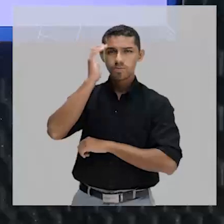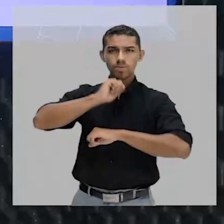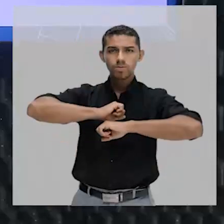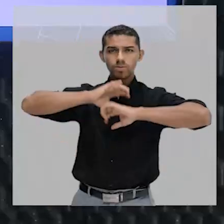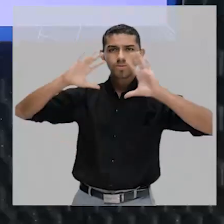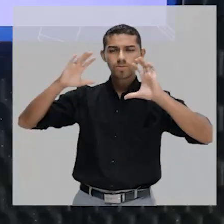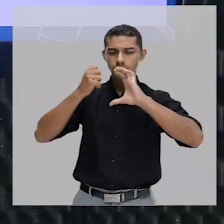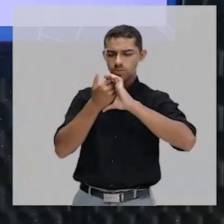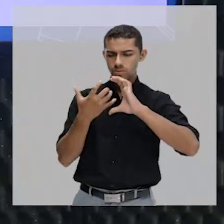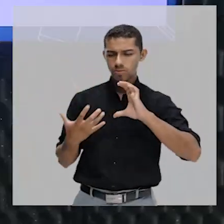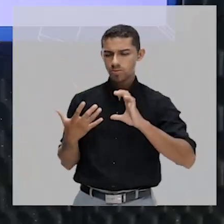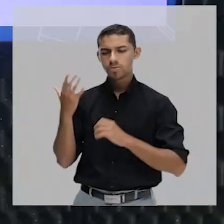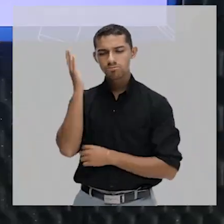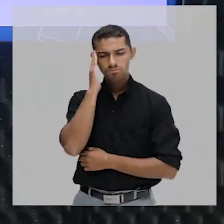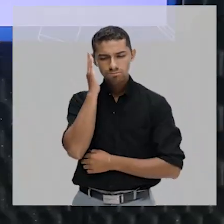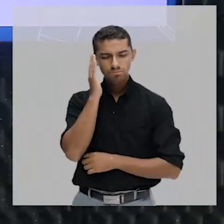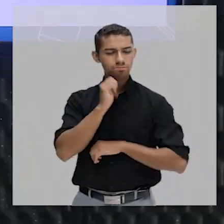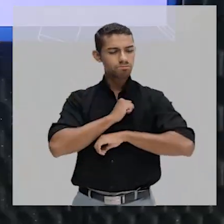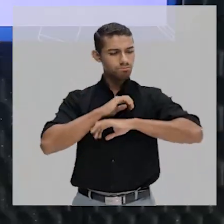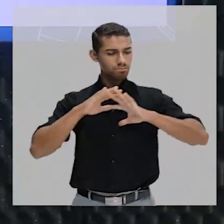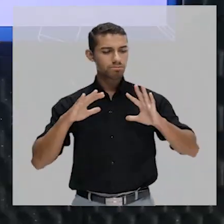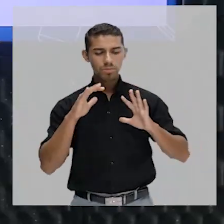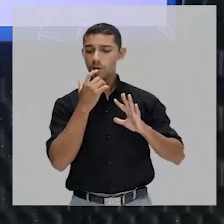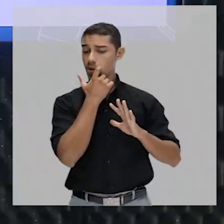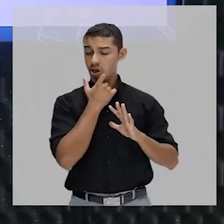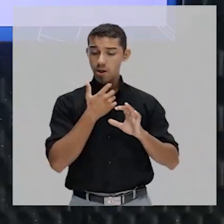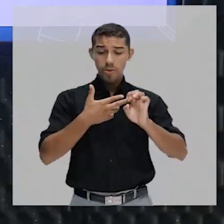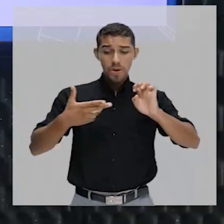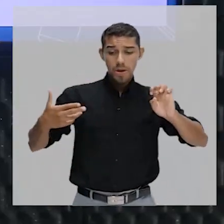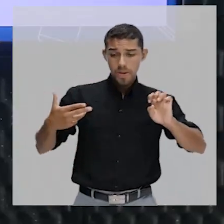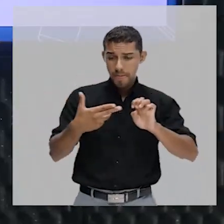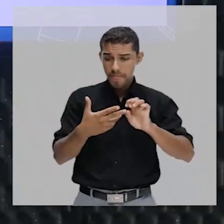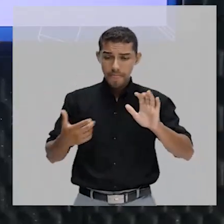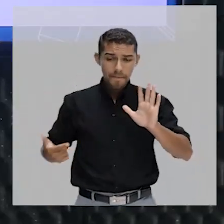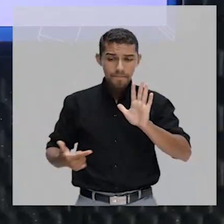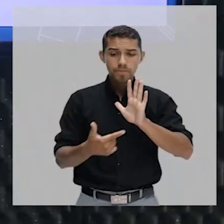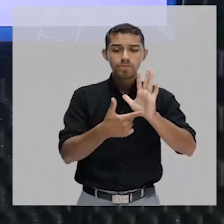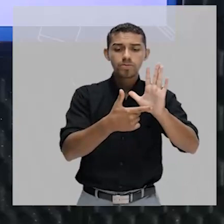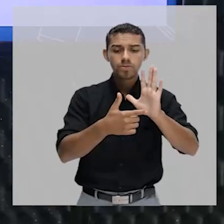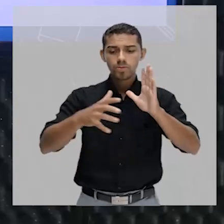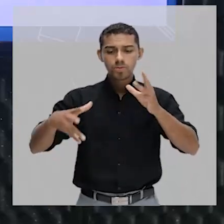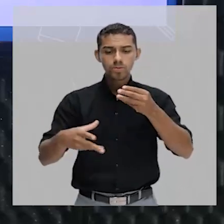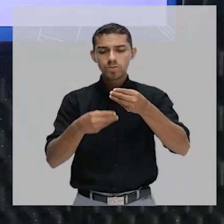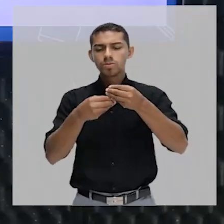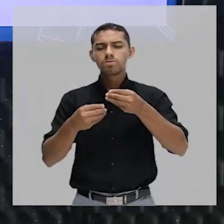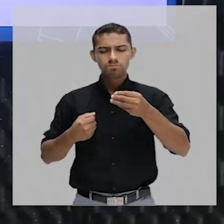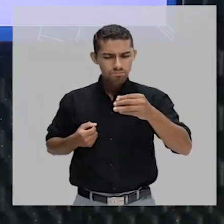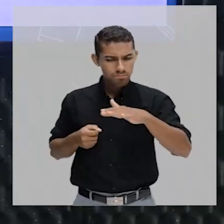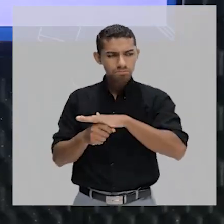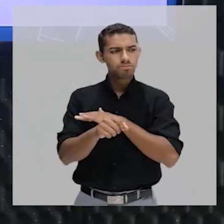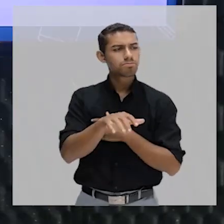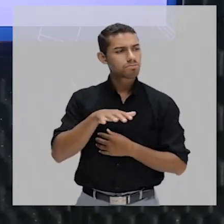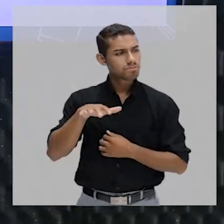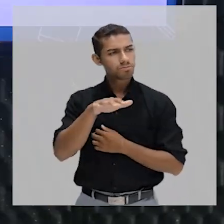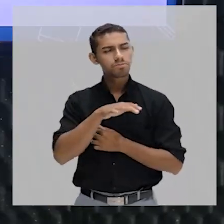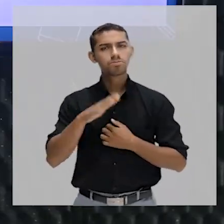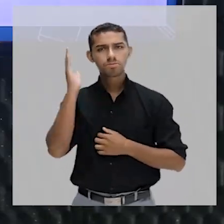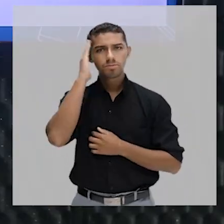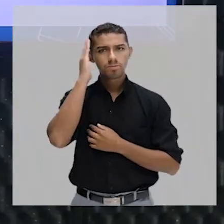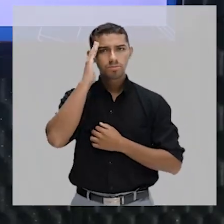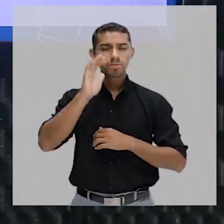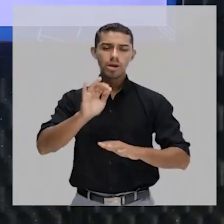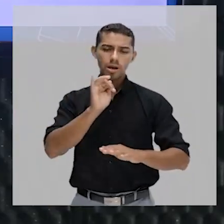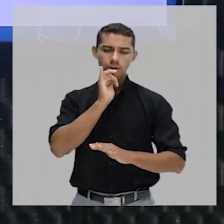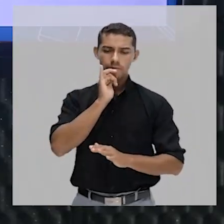características e peculiaridades, né? Entender ali os elementos que o compõem, para a partir dali tu poder intervir de fato, né, nesse elemento. Então vou te